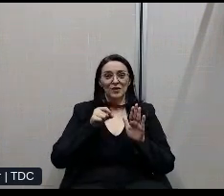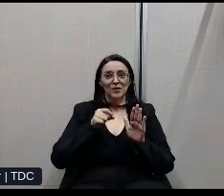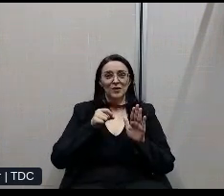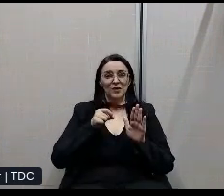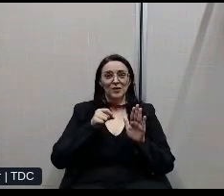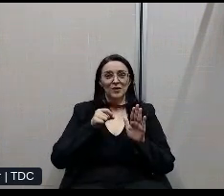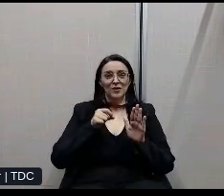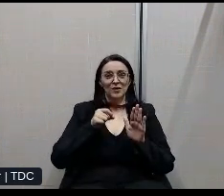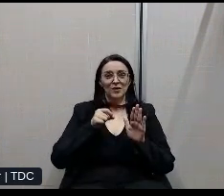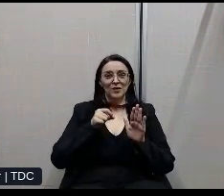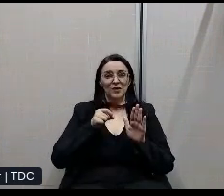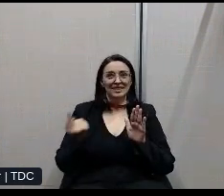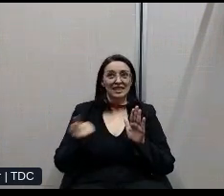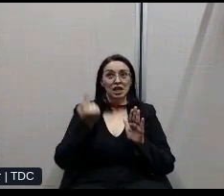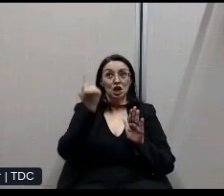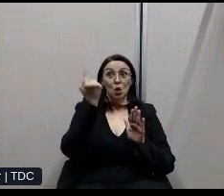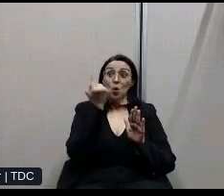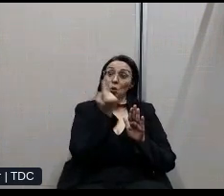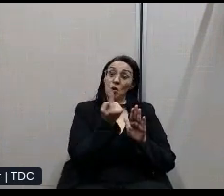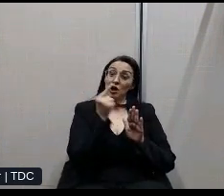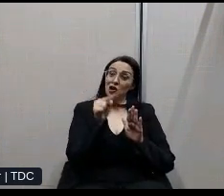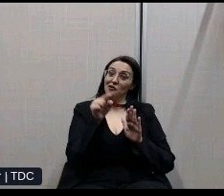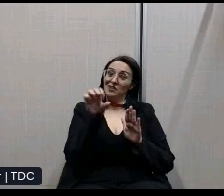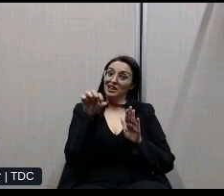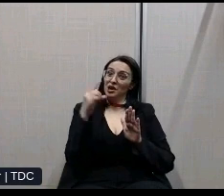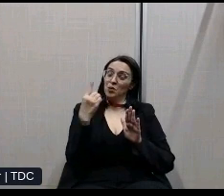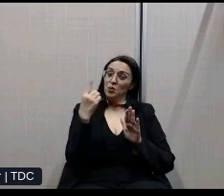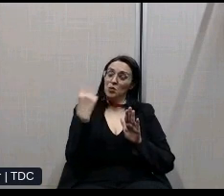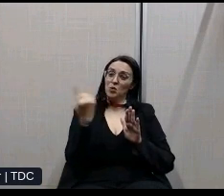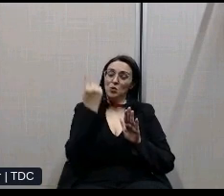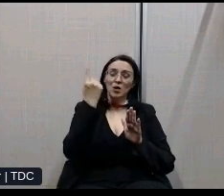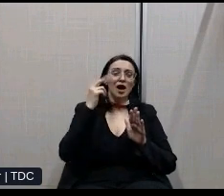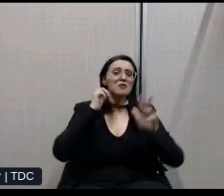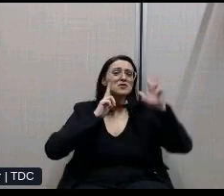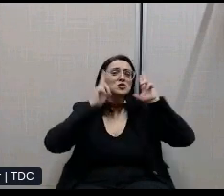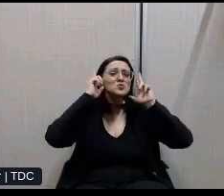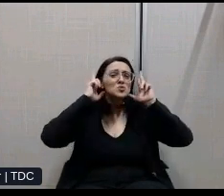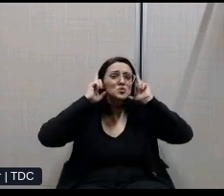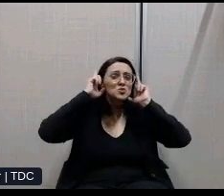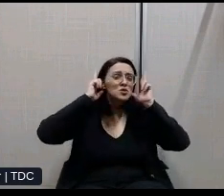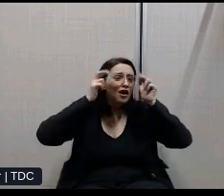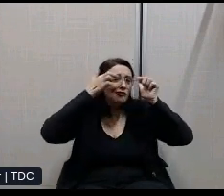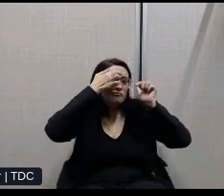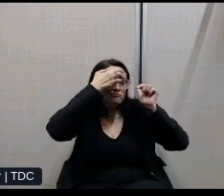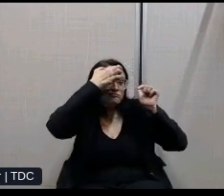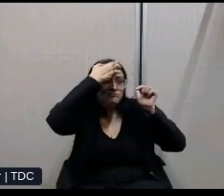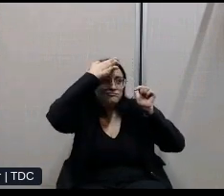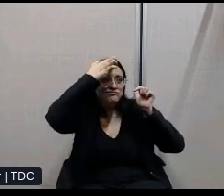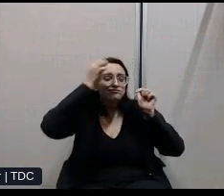quase 1,91 m de altura, cabelo bem curto, um pouquinho calvo,